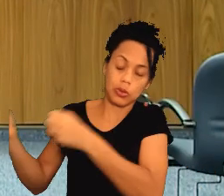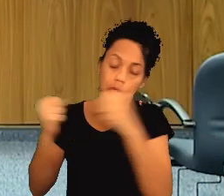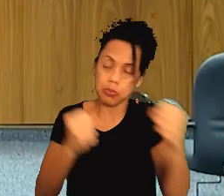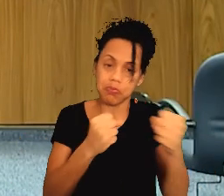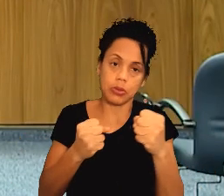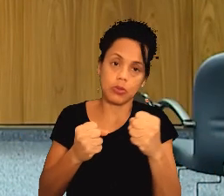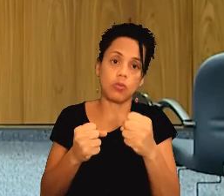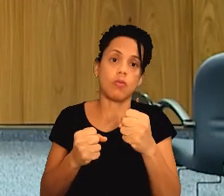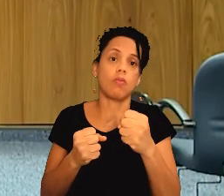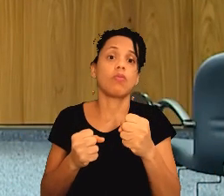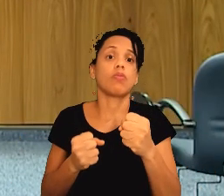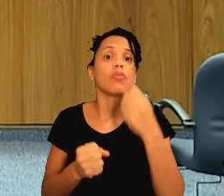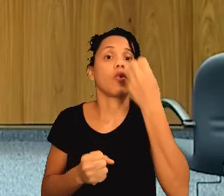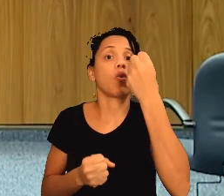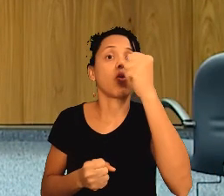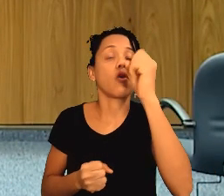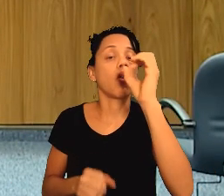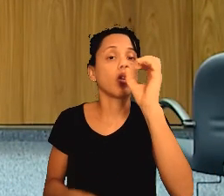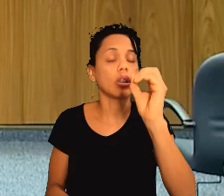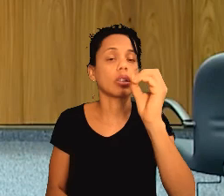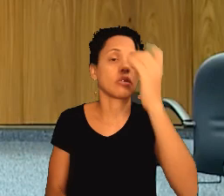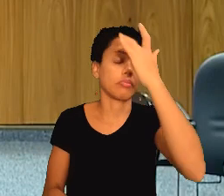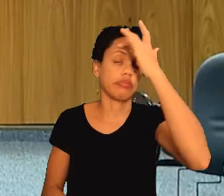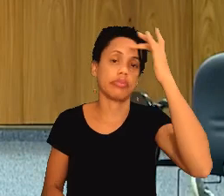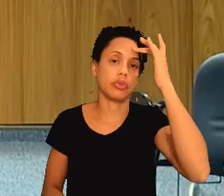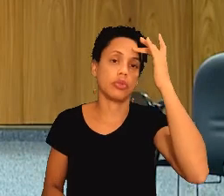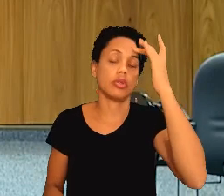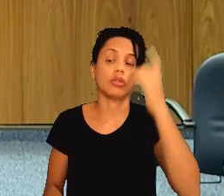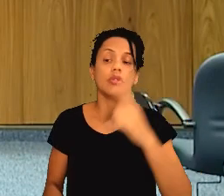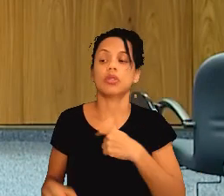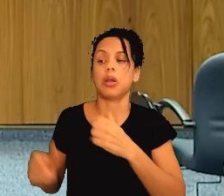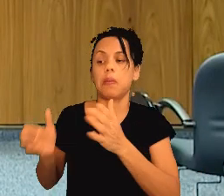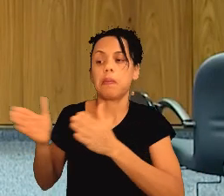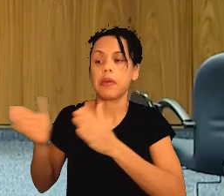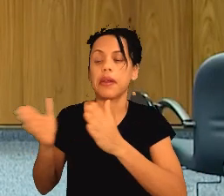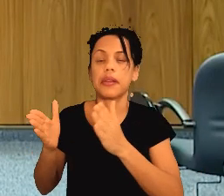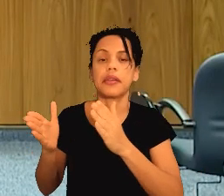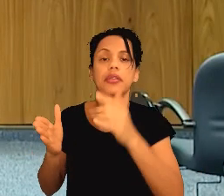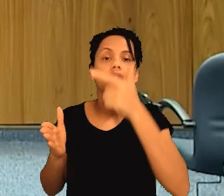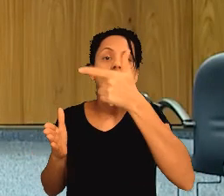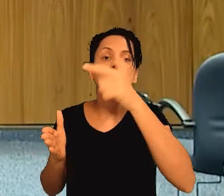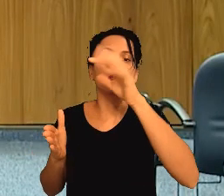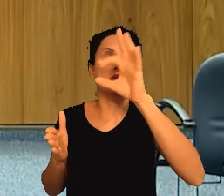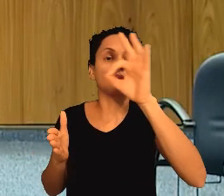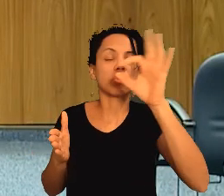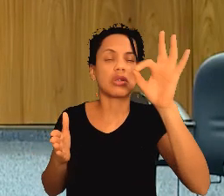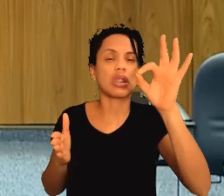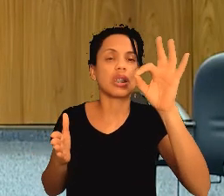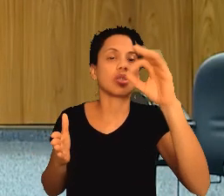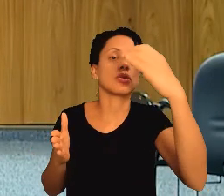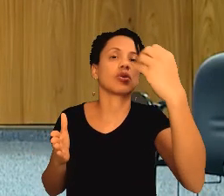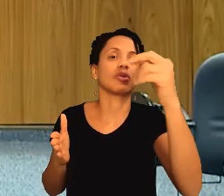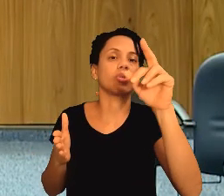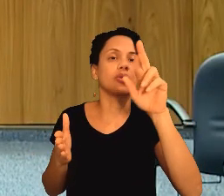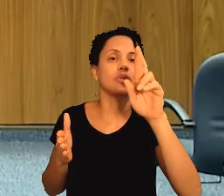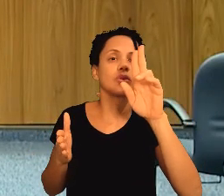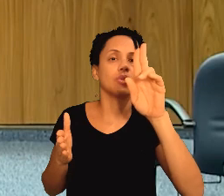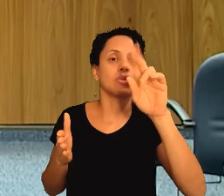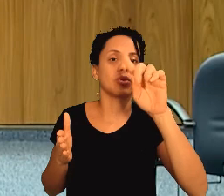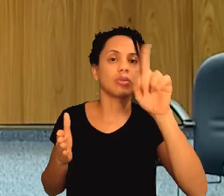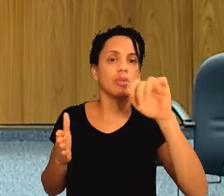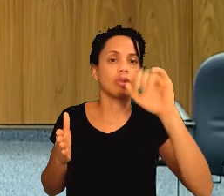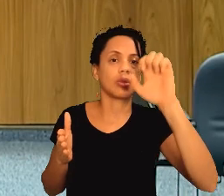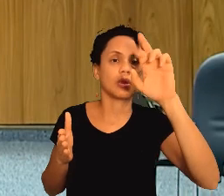pessoas com recursos do próprio SPI, na época eram 200 cruzeiros, em que